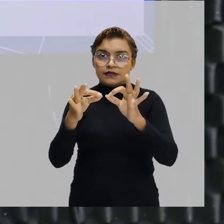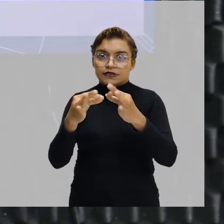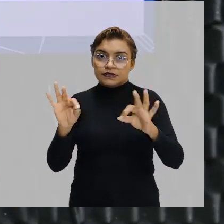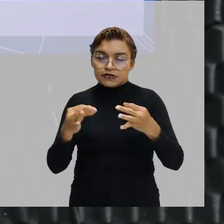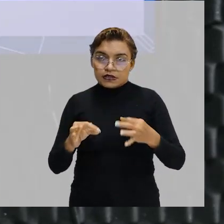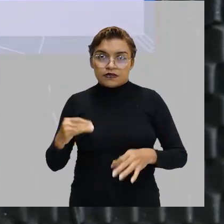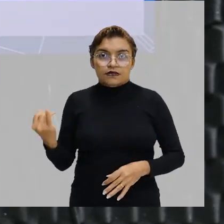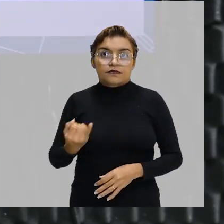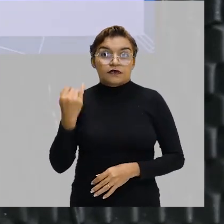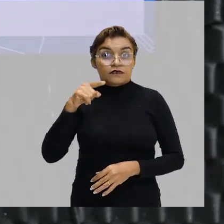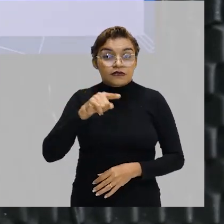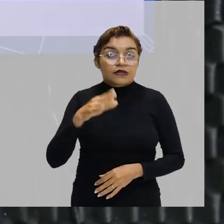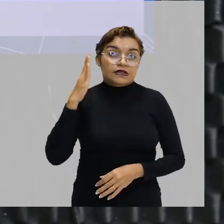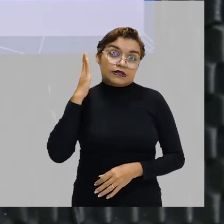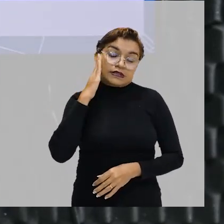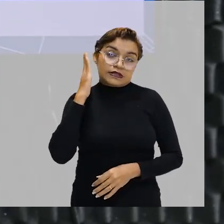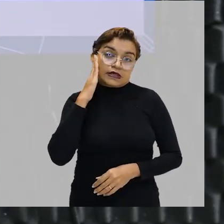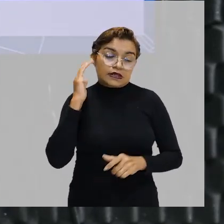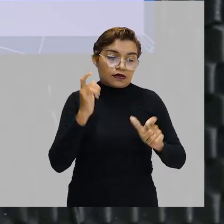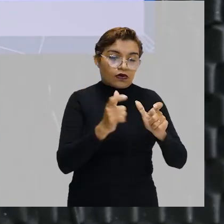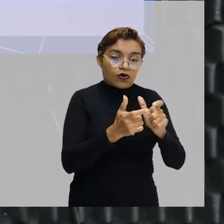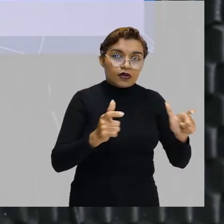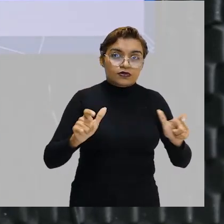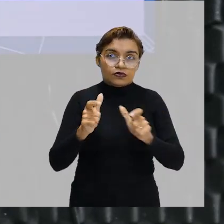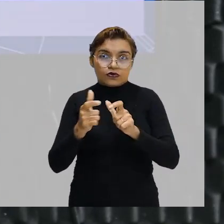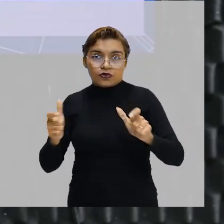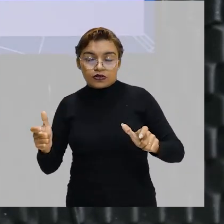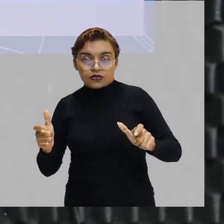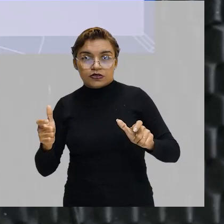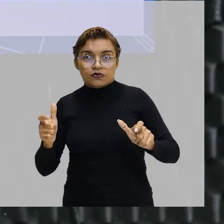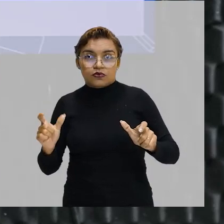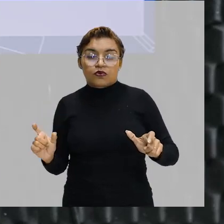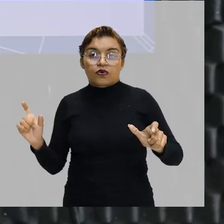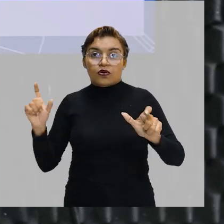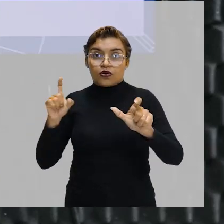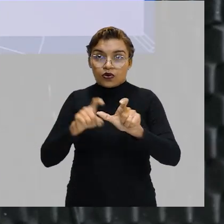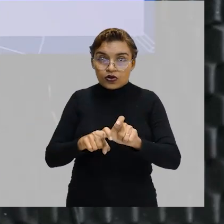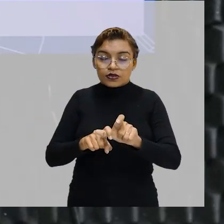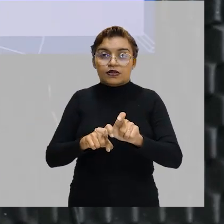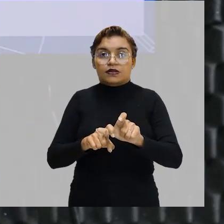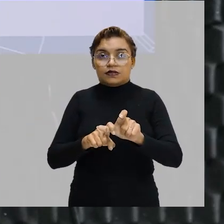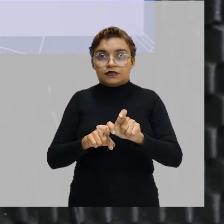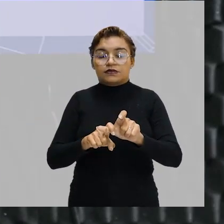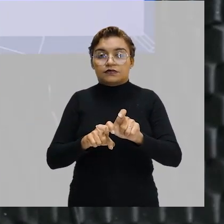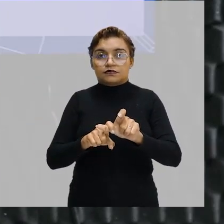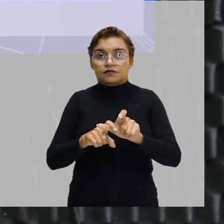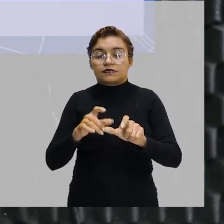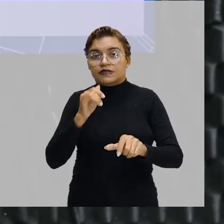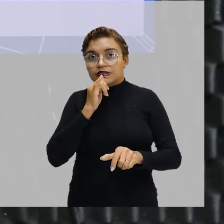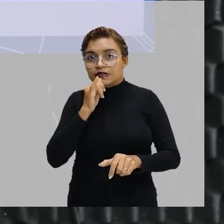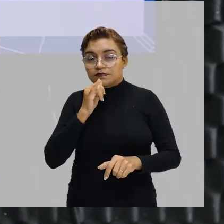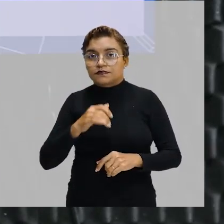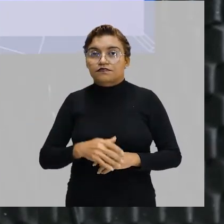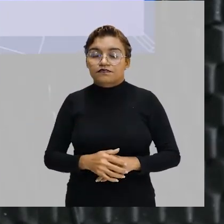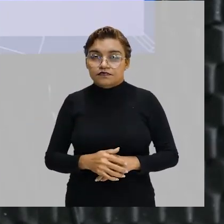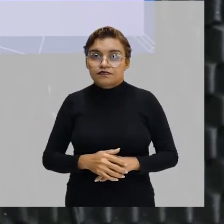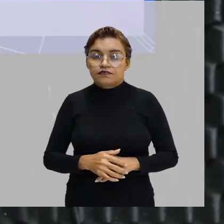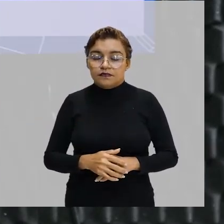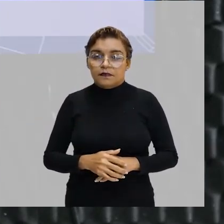entender a relação de orações coordenadas dentro de um texto. As orações coordenadas